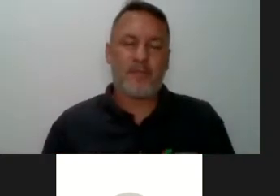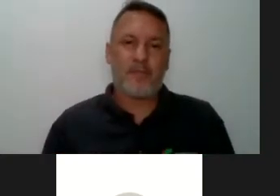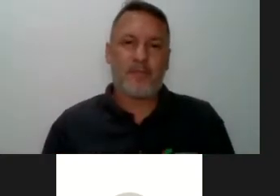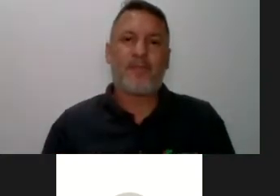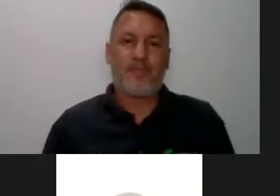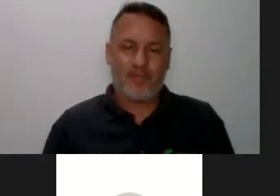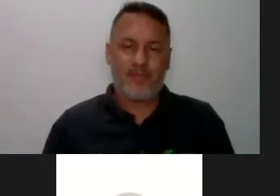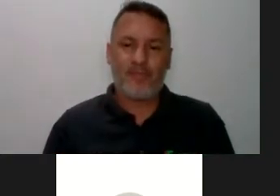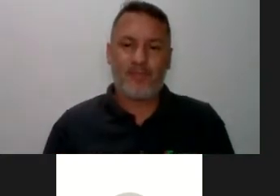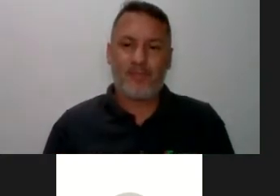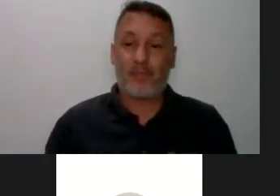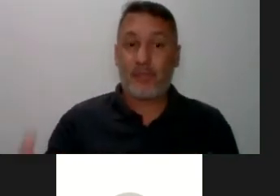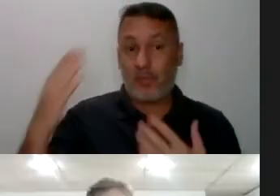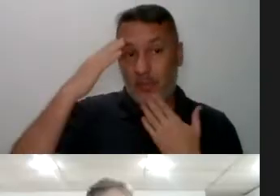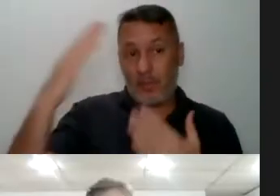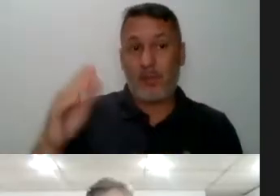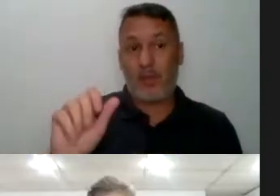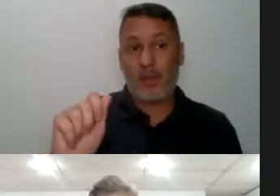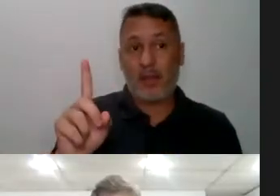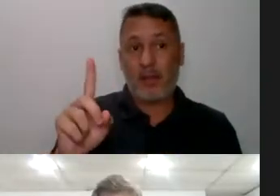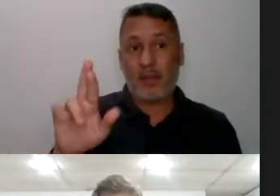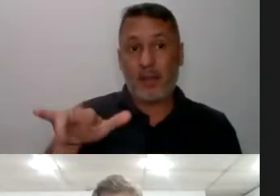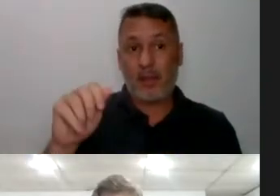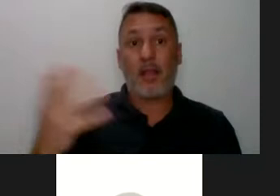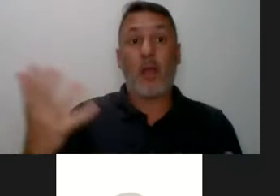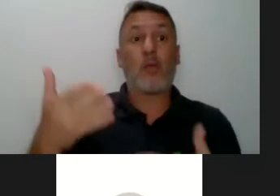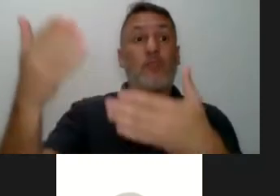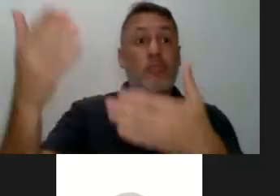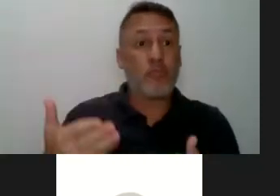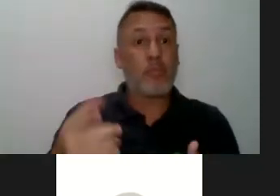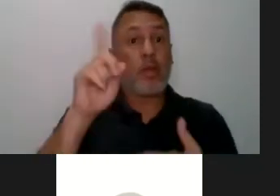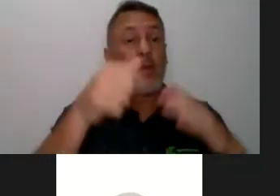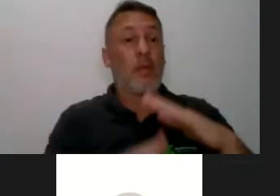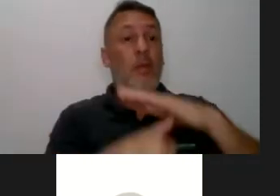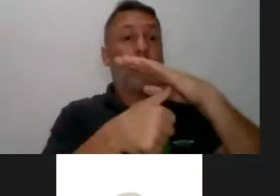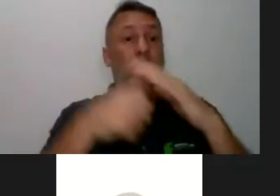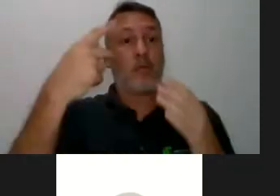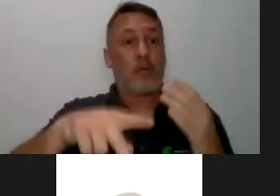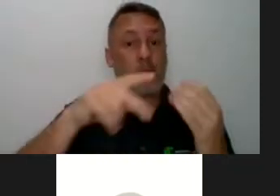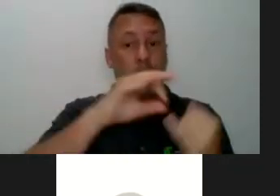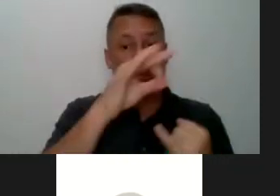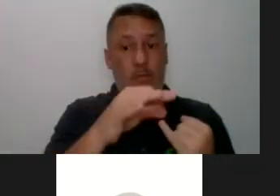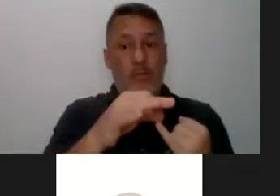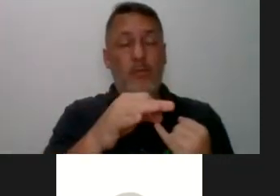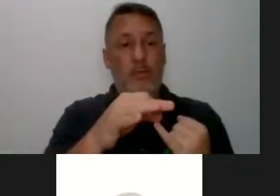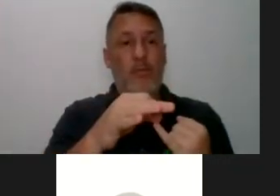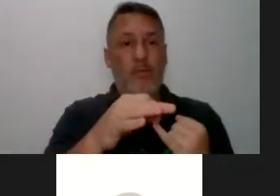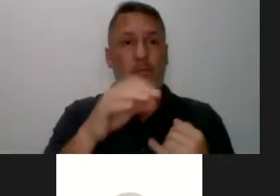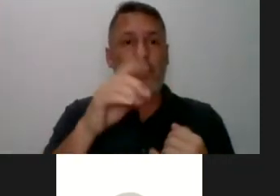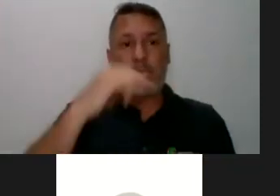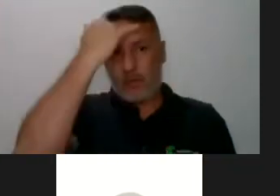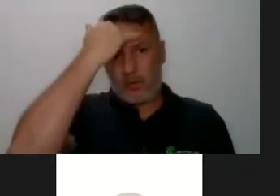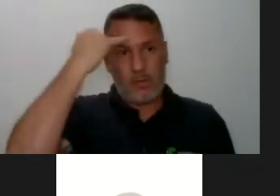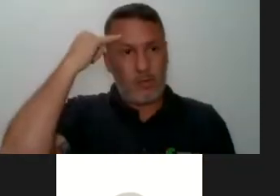Muito obrigado, Adriana. E assim convidamos agora o reitor do Instituto Federal do Espírito Santo, professor Jadir